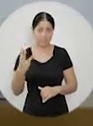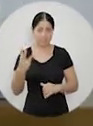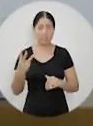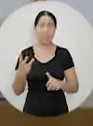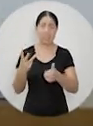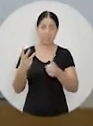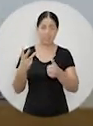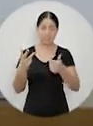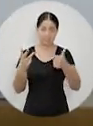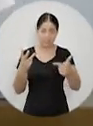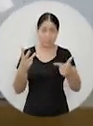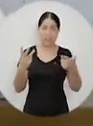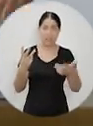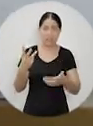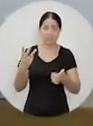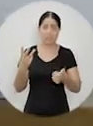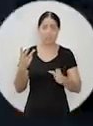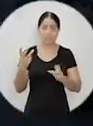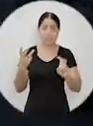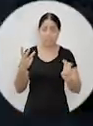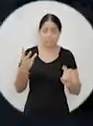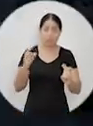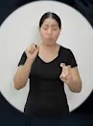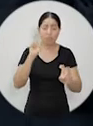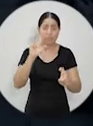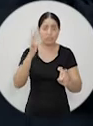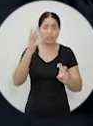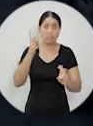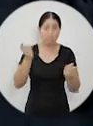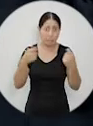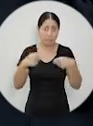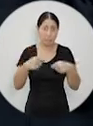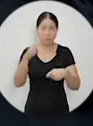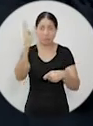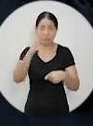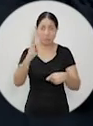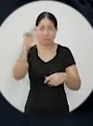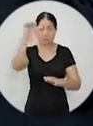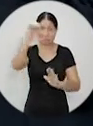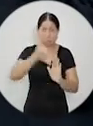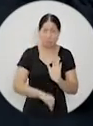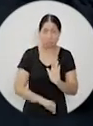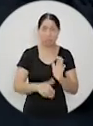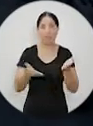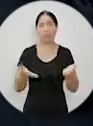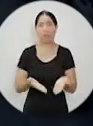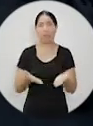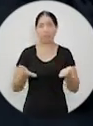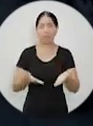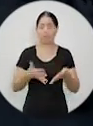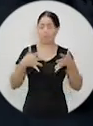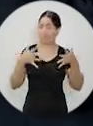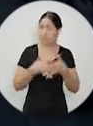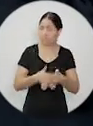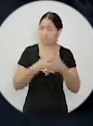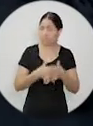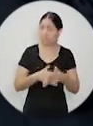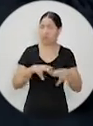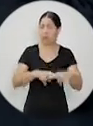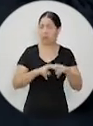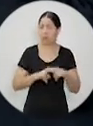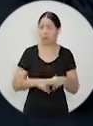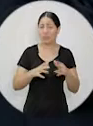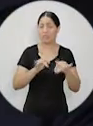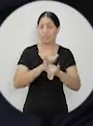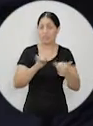103, 102, fomos para 105. Por que o senhor acredita que o Brasil caiu, está aí agora numa situação difícil para a